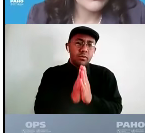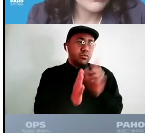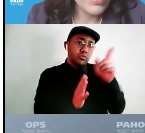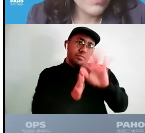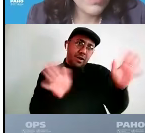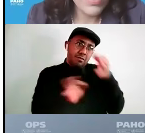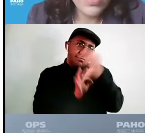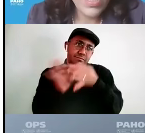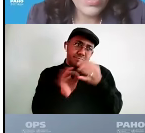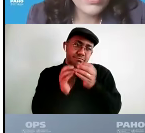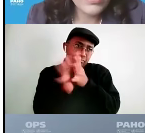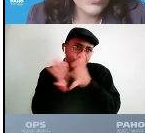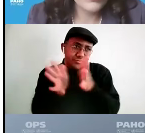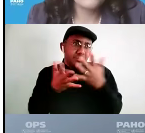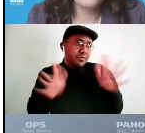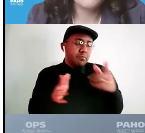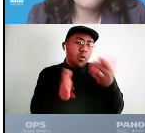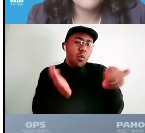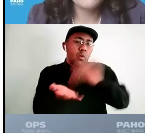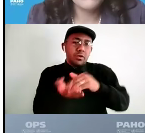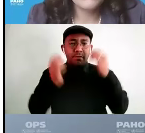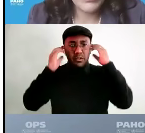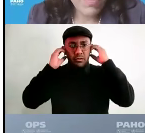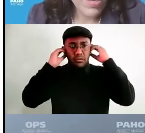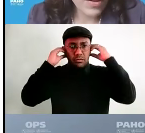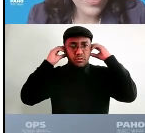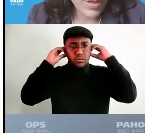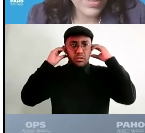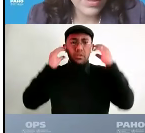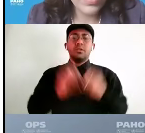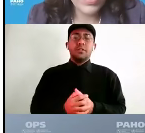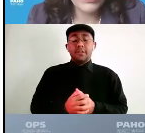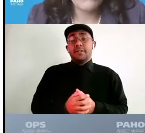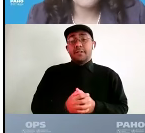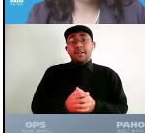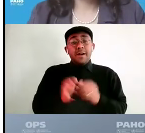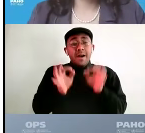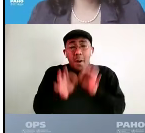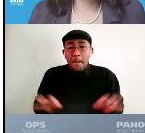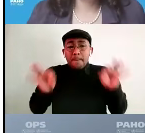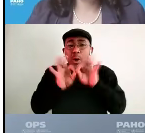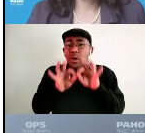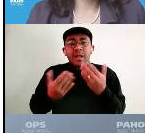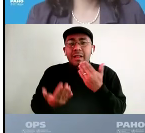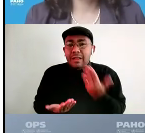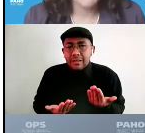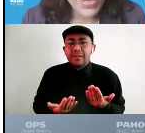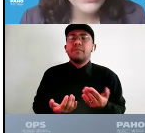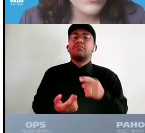puder recalcar essa informação. Eu acho que o mais importante é trabalhar com os líderes, trabalhar